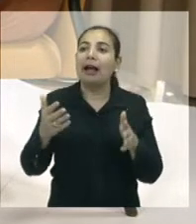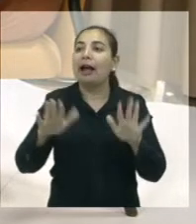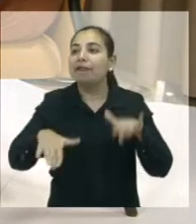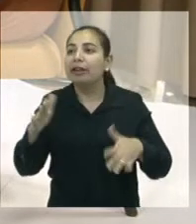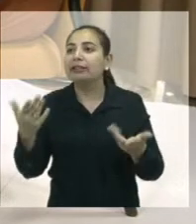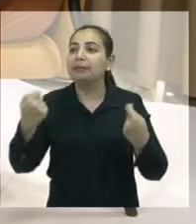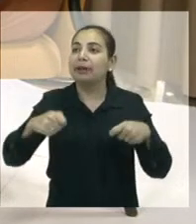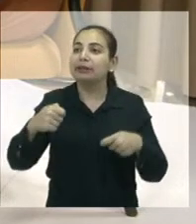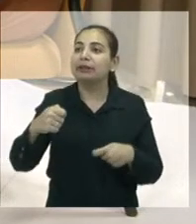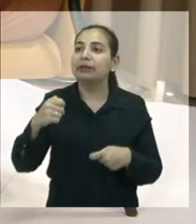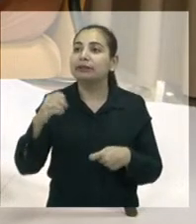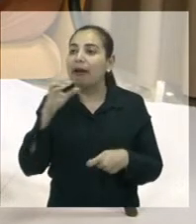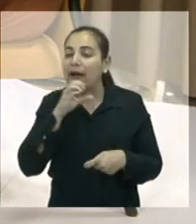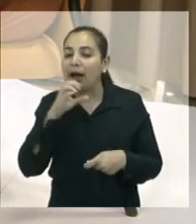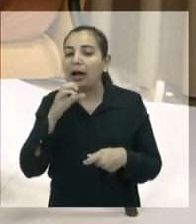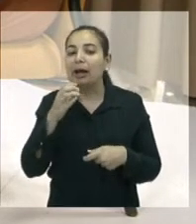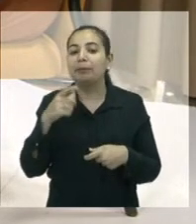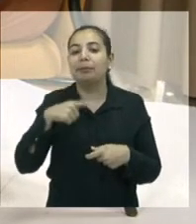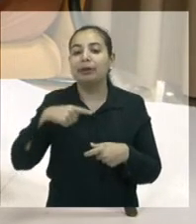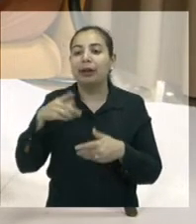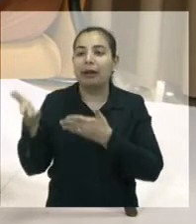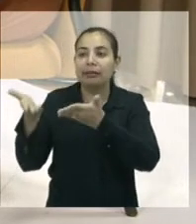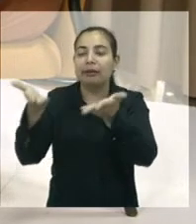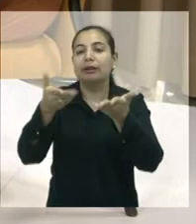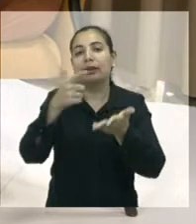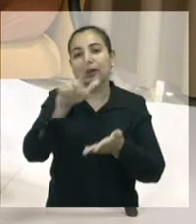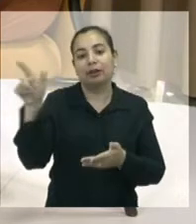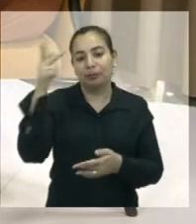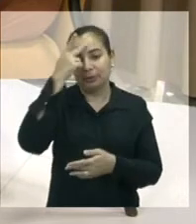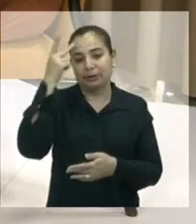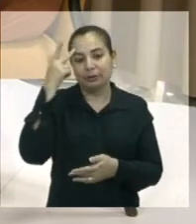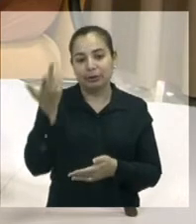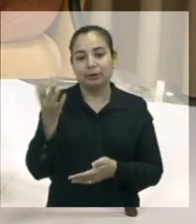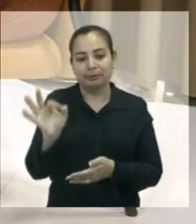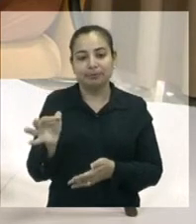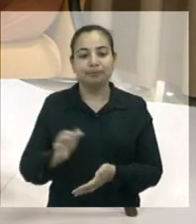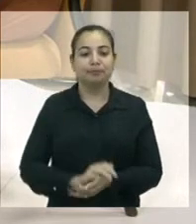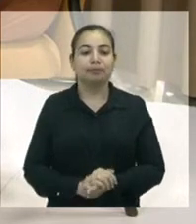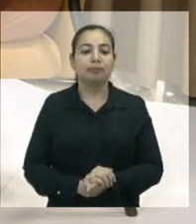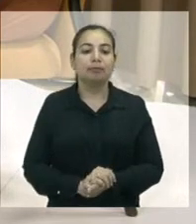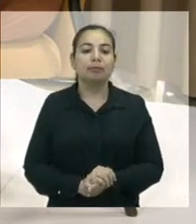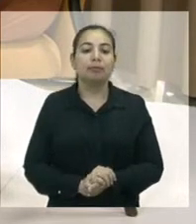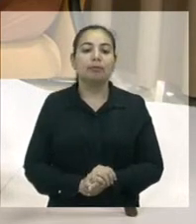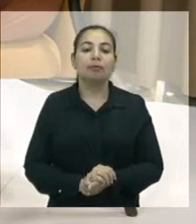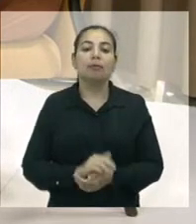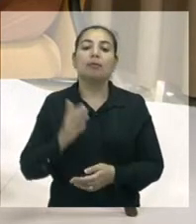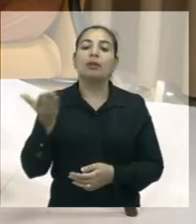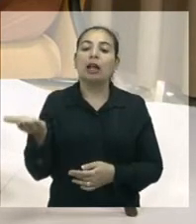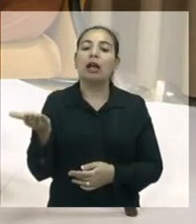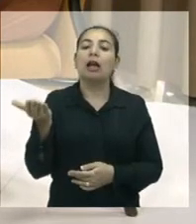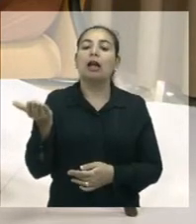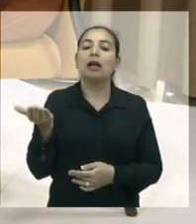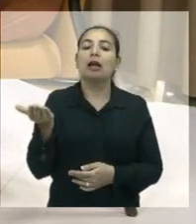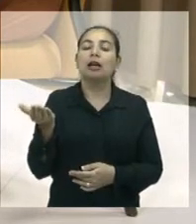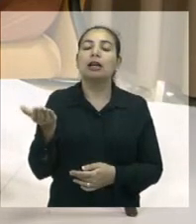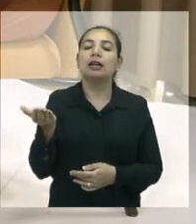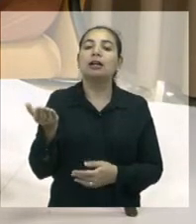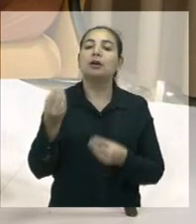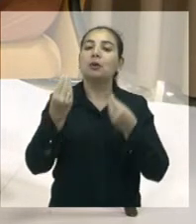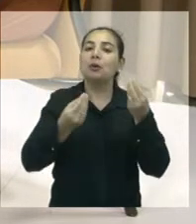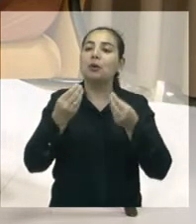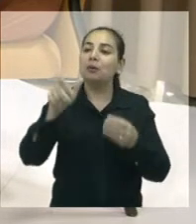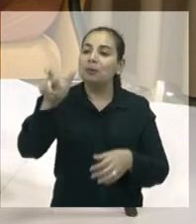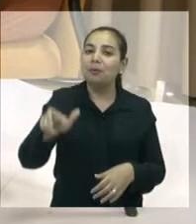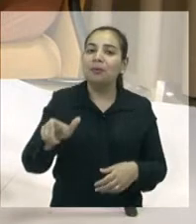gente sabe que é isso. Doutora Elizabeth, como pessoa, né, essa responsabilidade pelos próximos 2